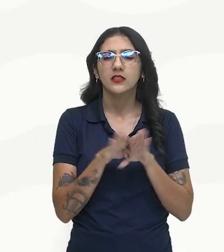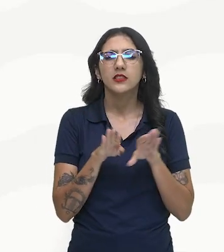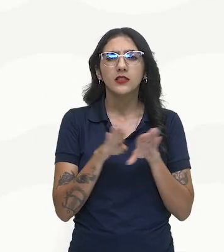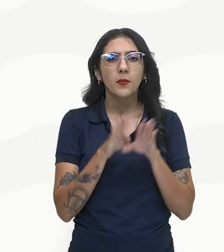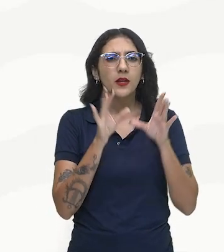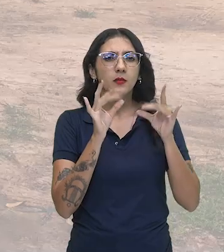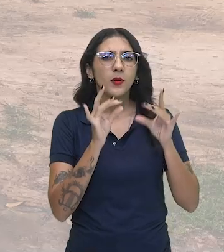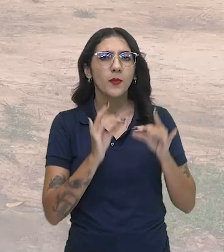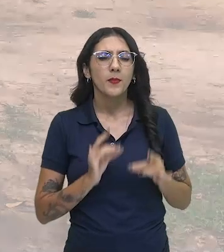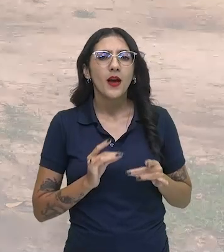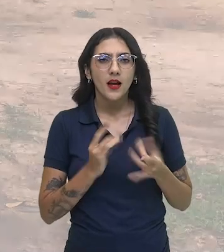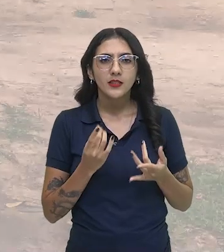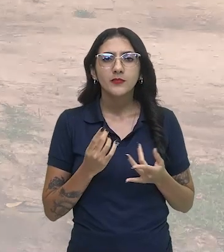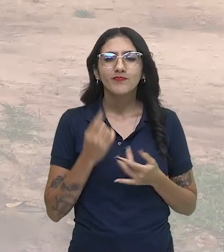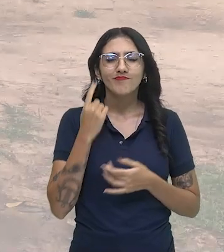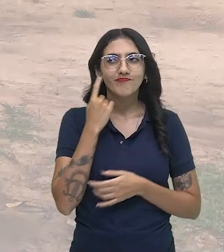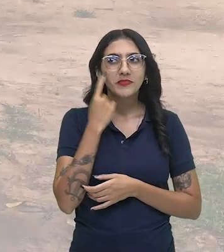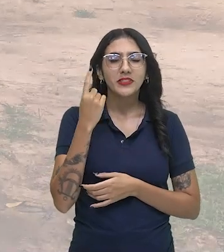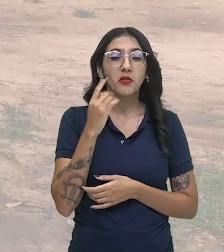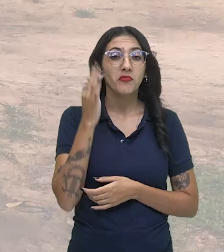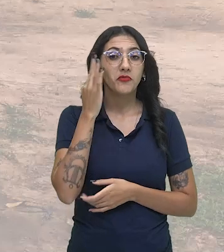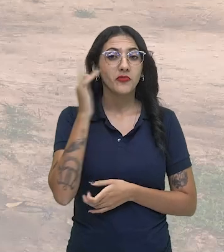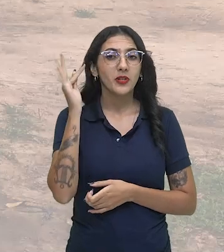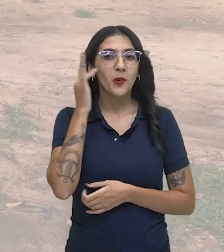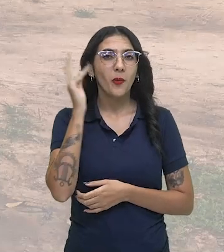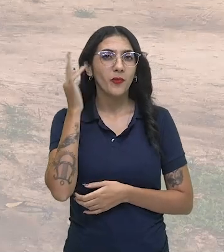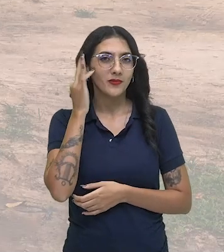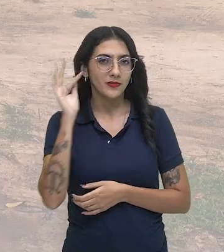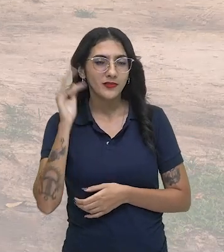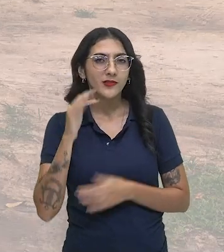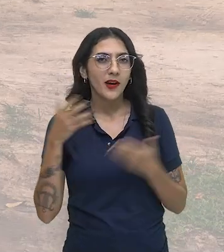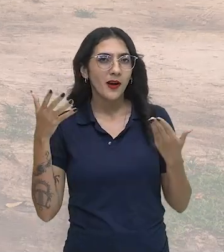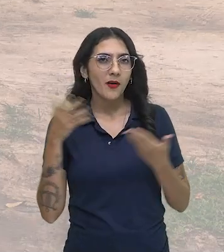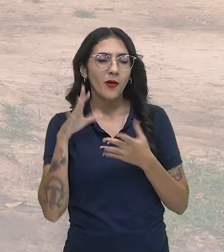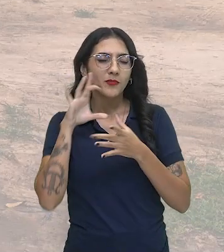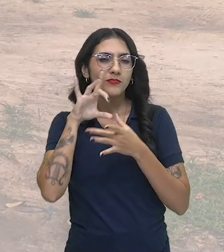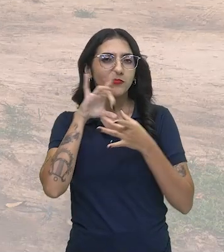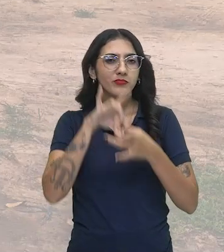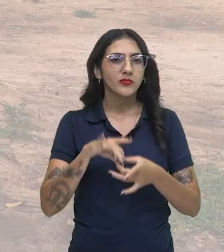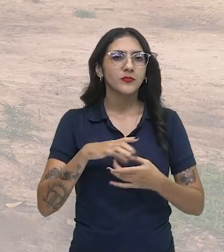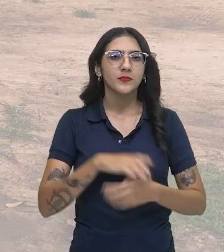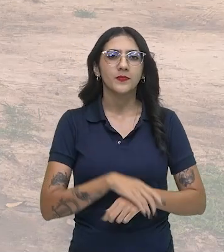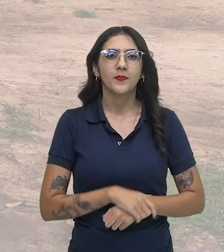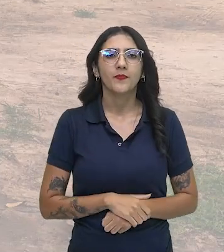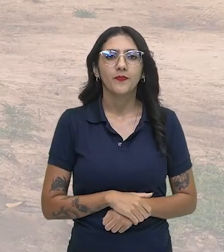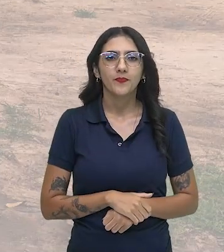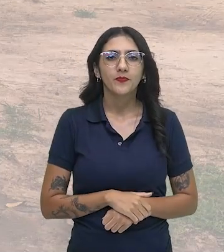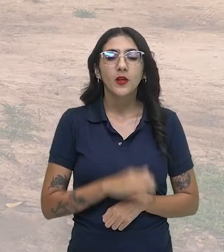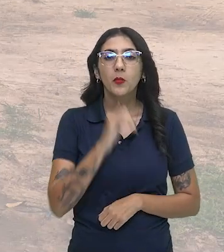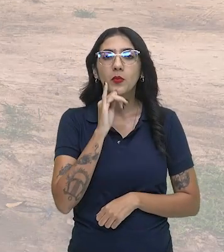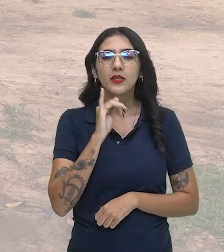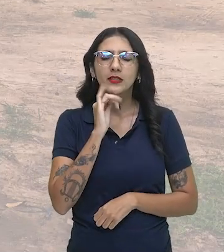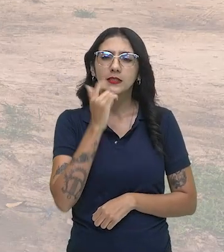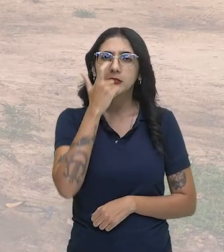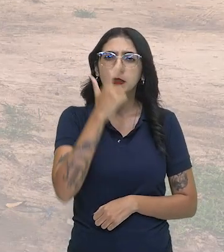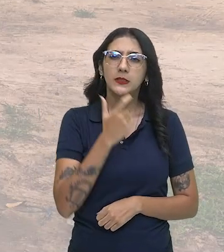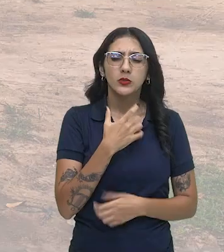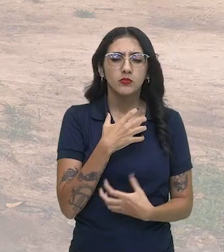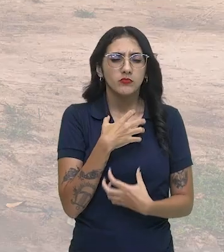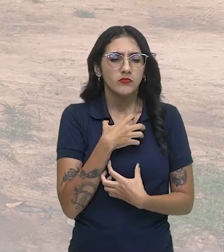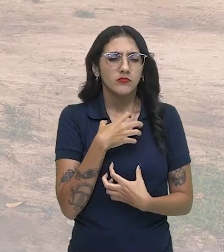entra o filósofo em questão, né? Vamos lá. Fazendo os questionamentos, a gente percebe que aos poucos eu vou tendo aquele sentido